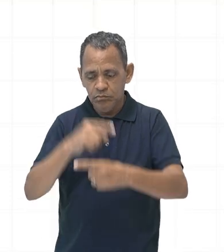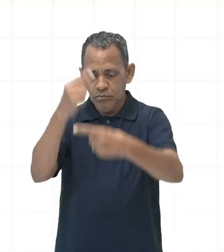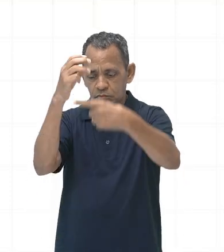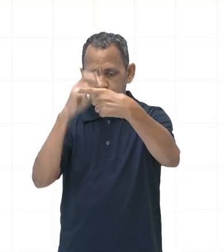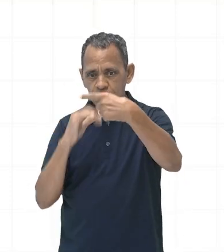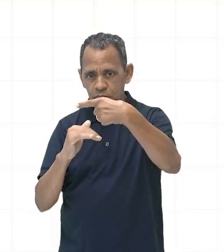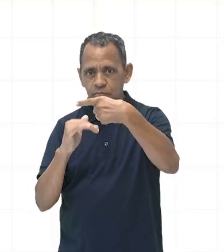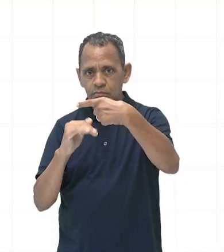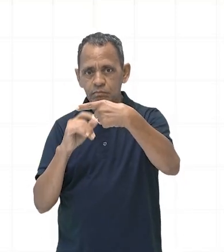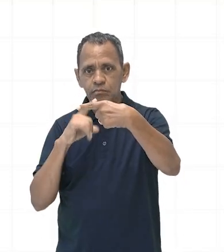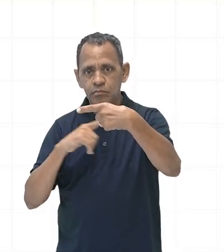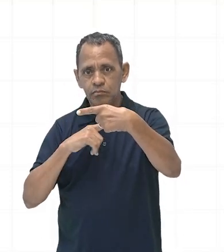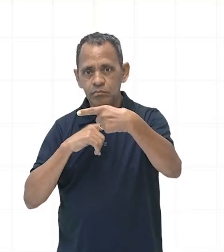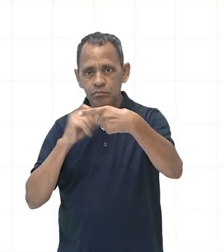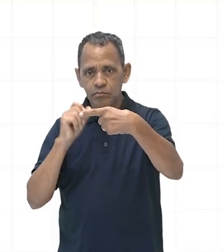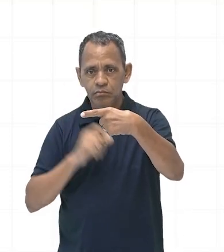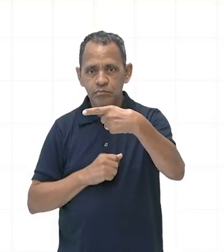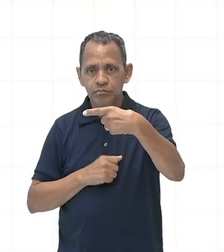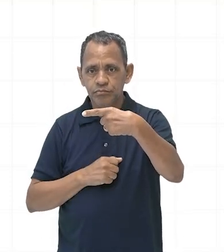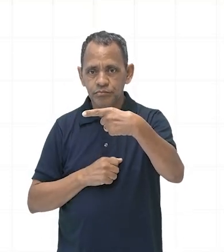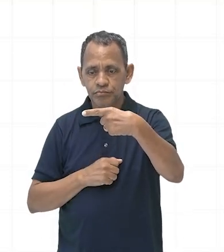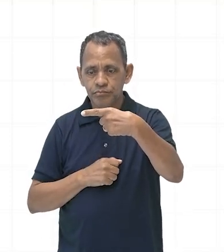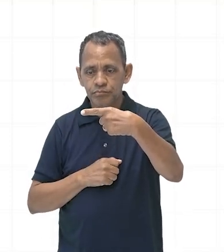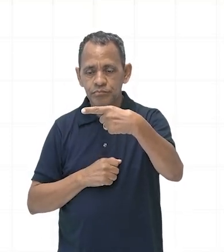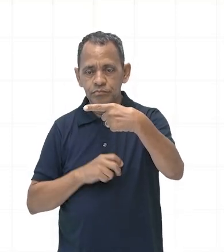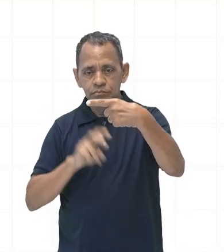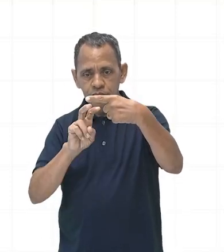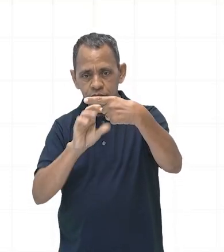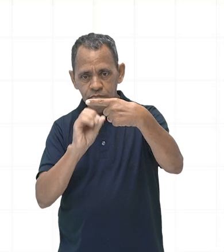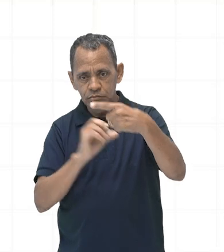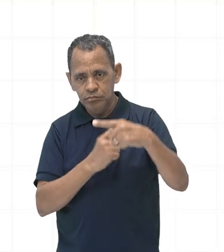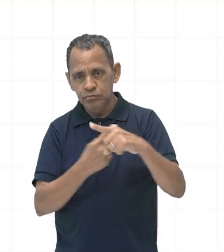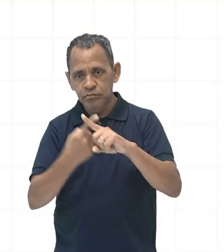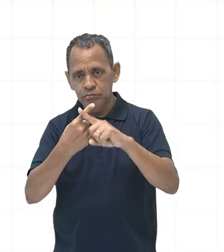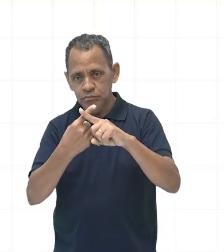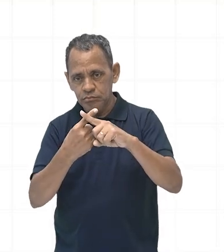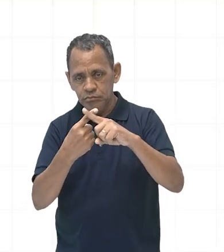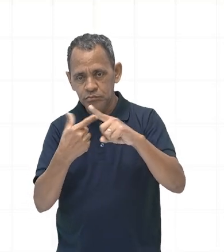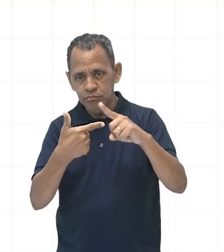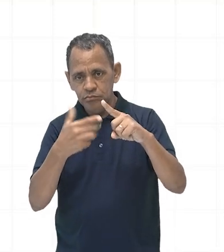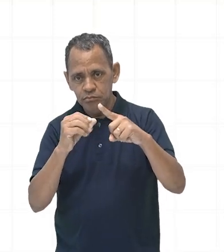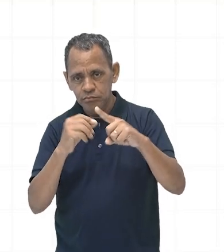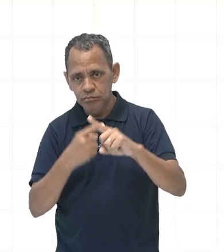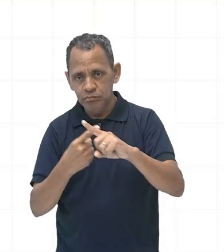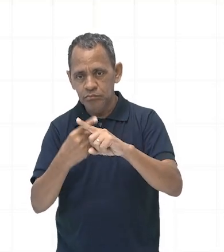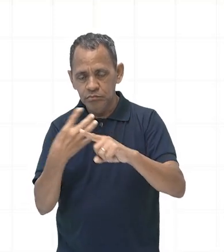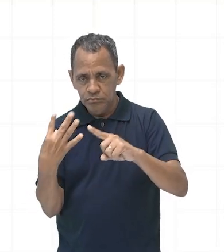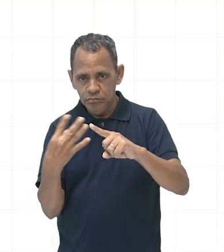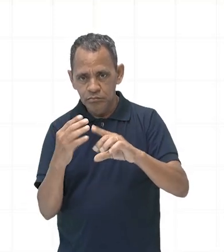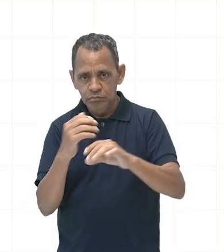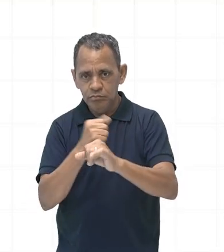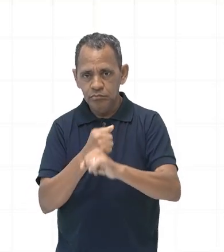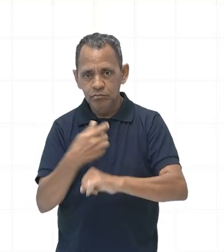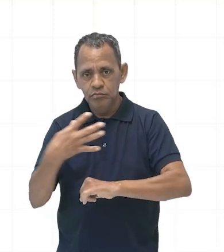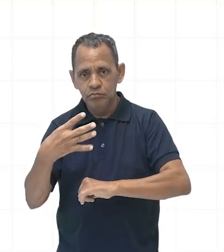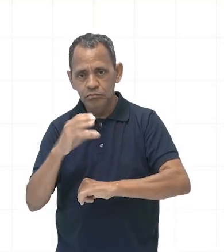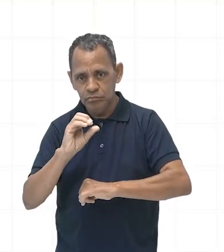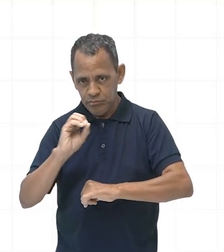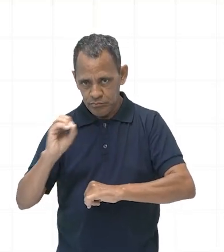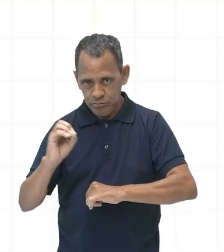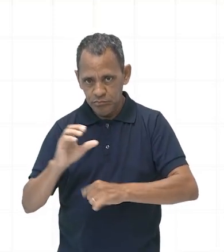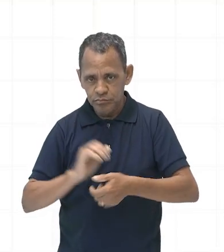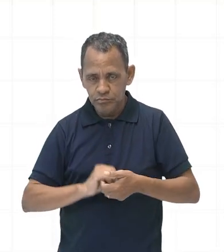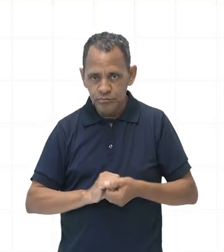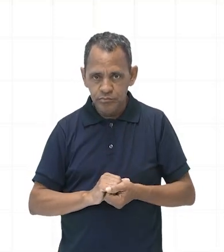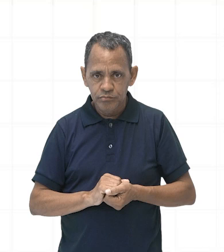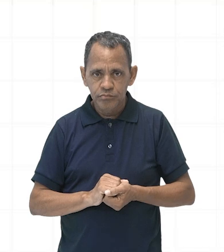ó, nós vamos ter 50 vezes 20 vezes 4, que é igual a 4.000. Agora eu